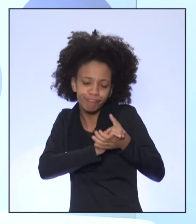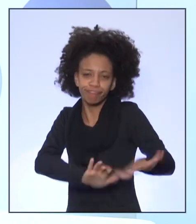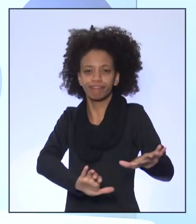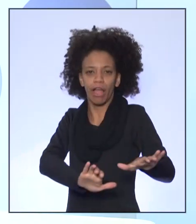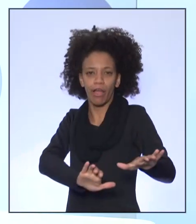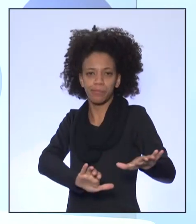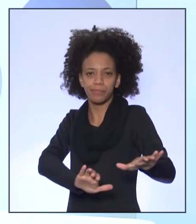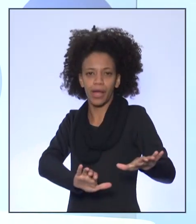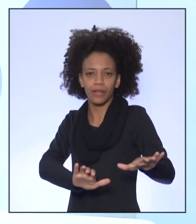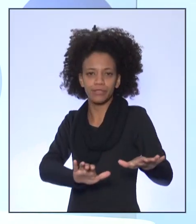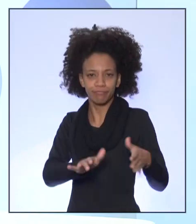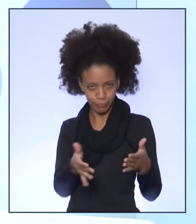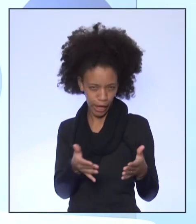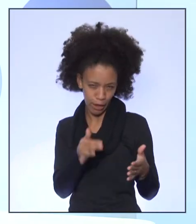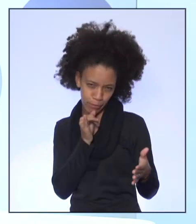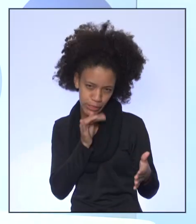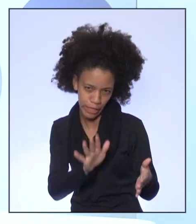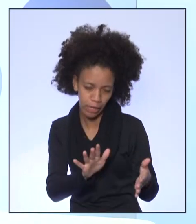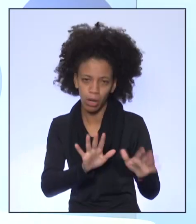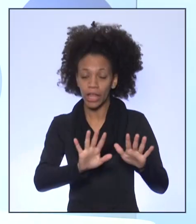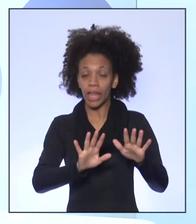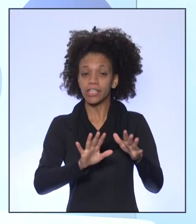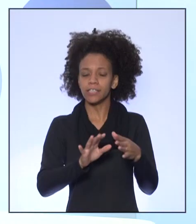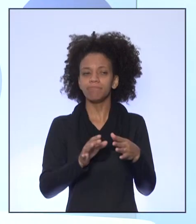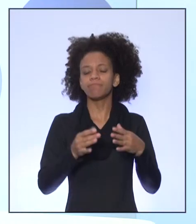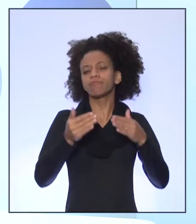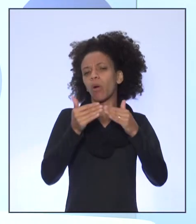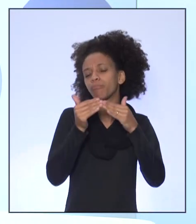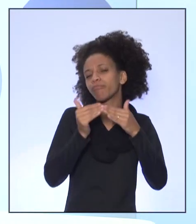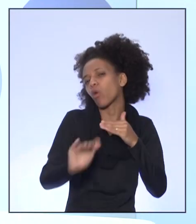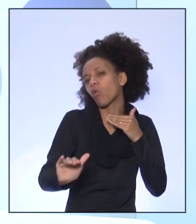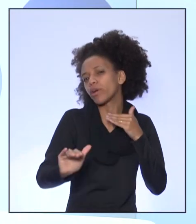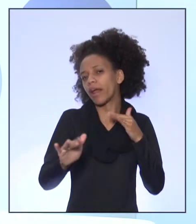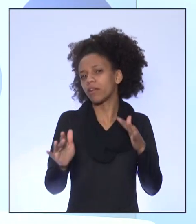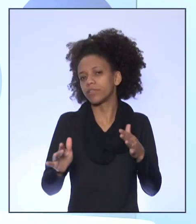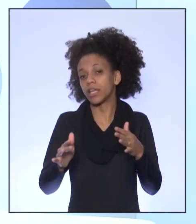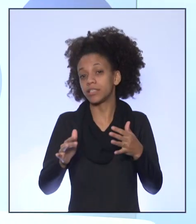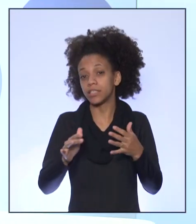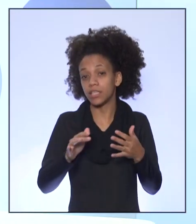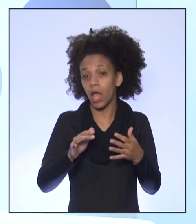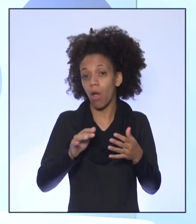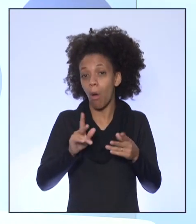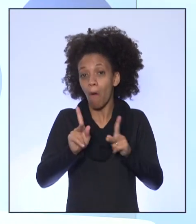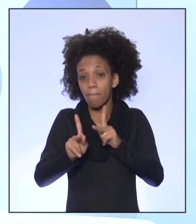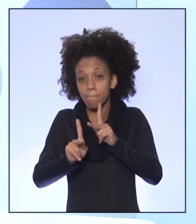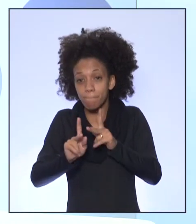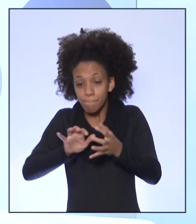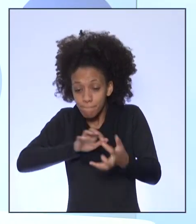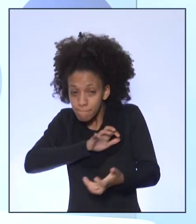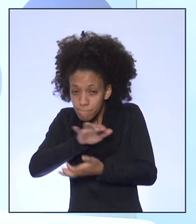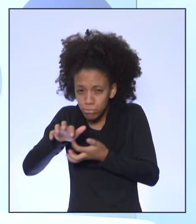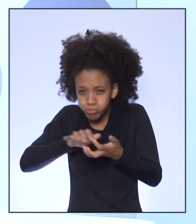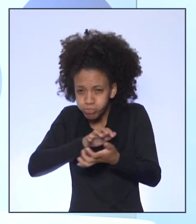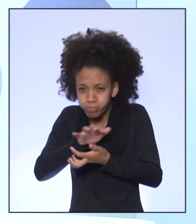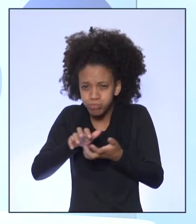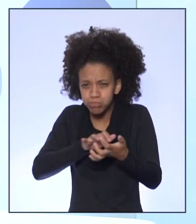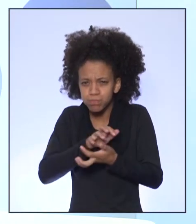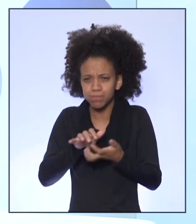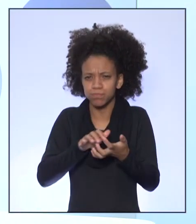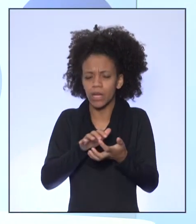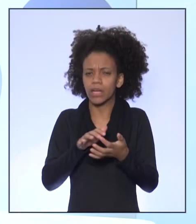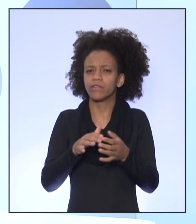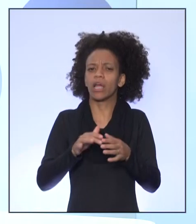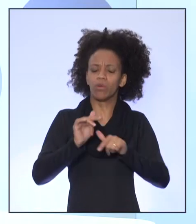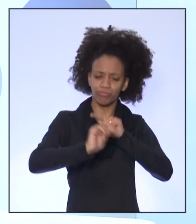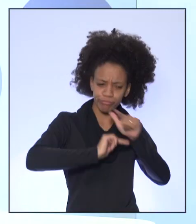nova constituição. Quando o povo aquela parte do terceiro estado, que são as camadas populares, os